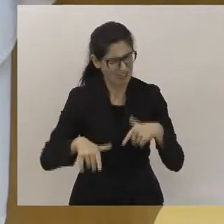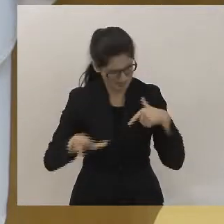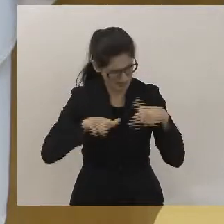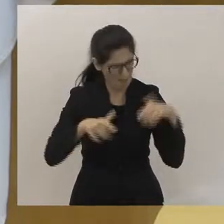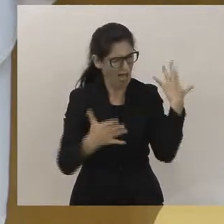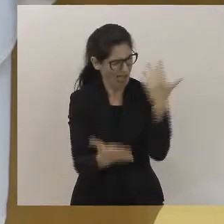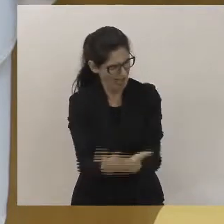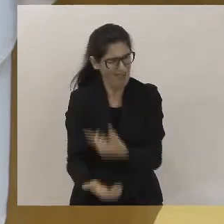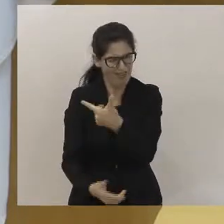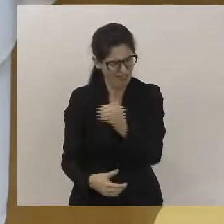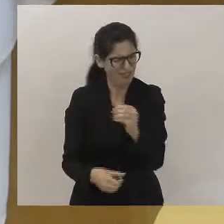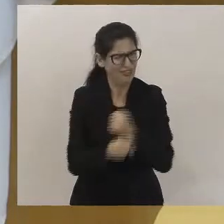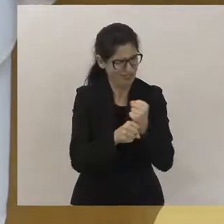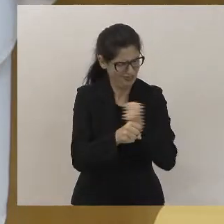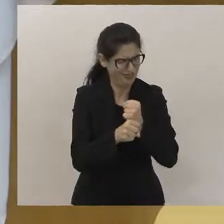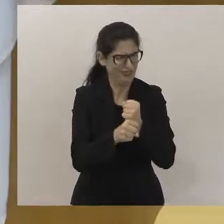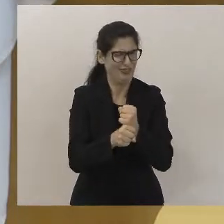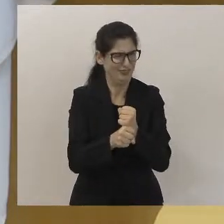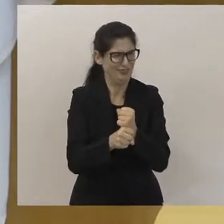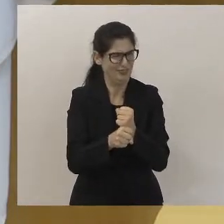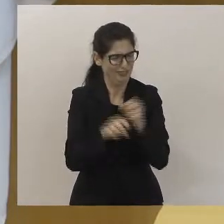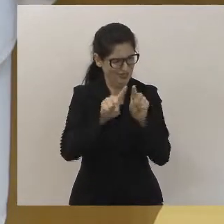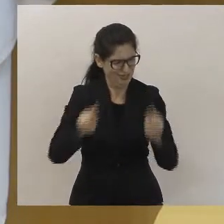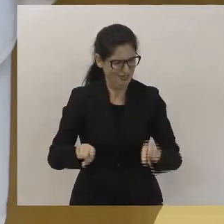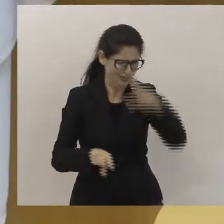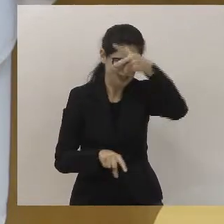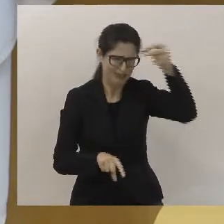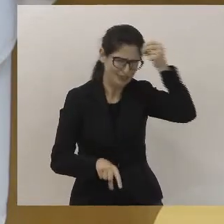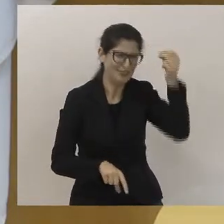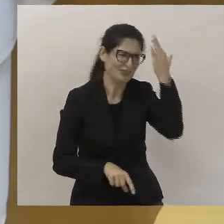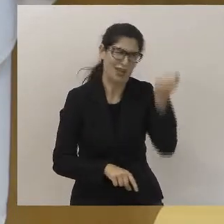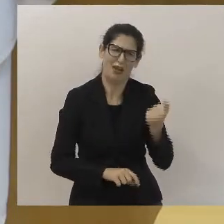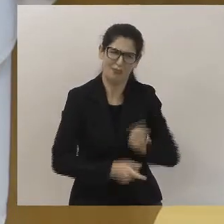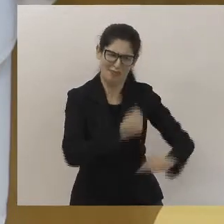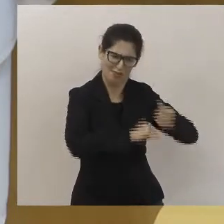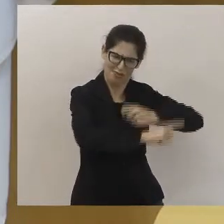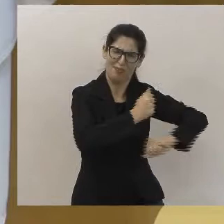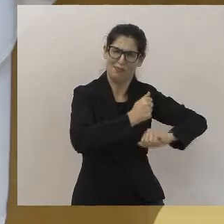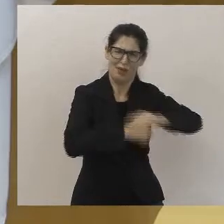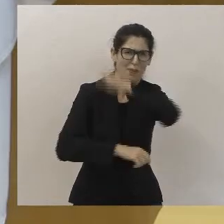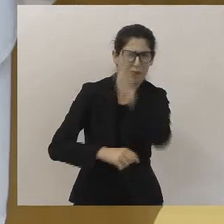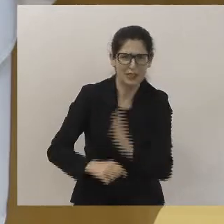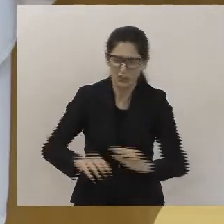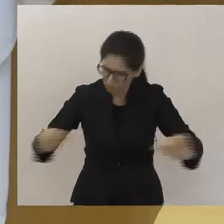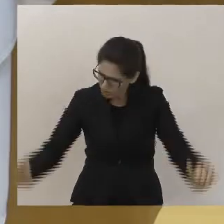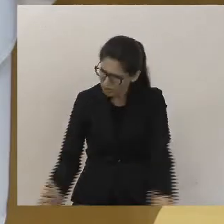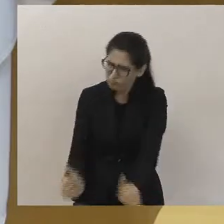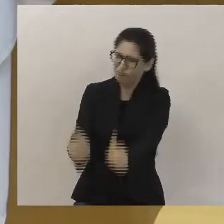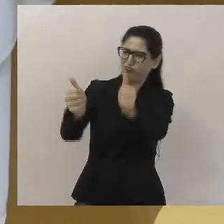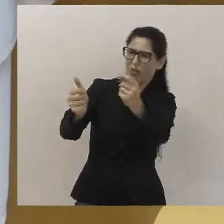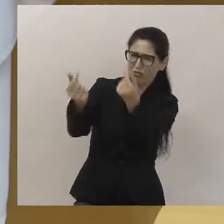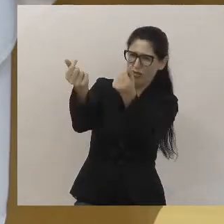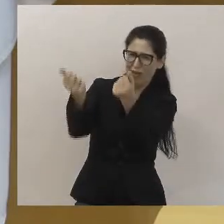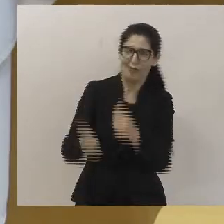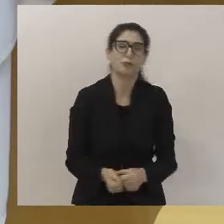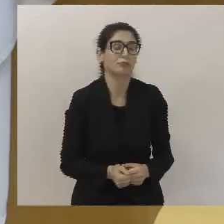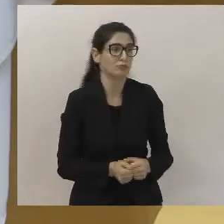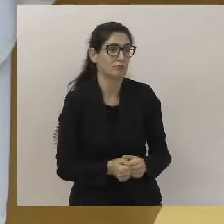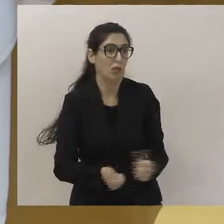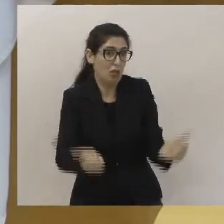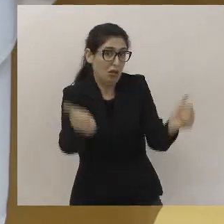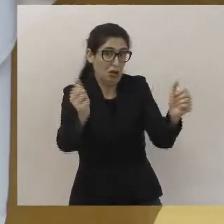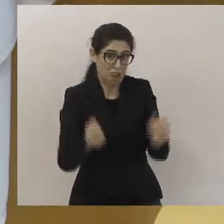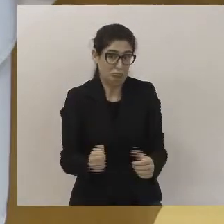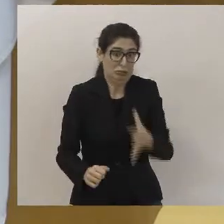a prefeitura software que funciona a economia do município se a economia está aí sim você arrecada bastante e faz as obras se não tá você